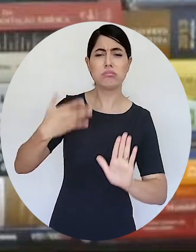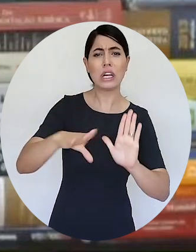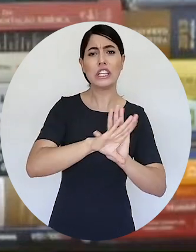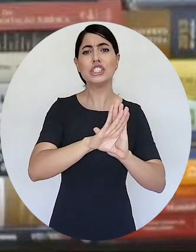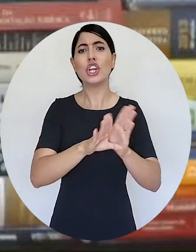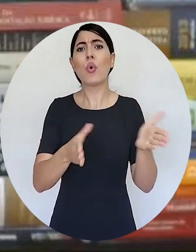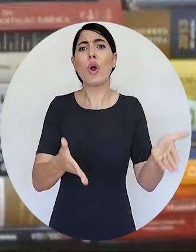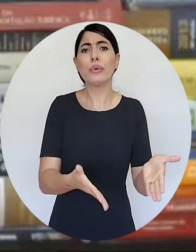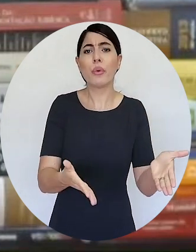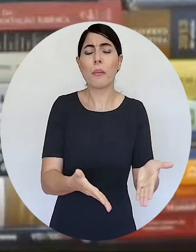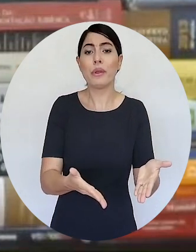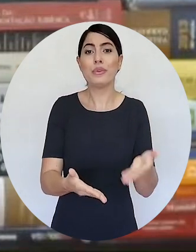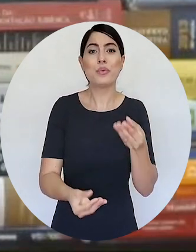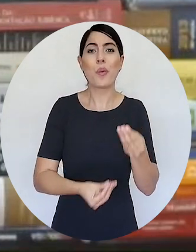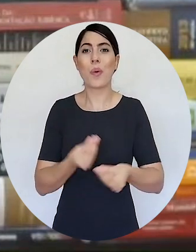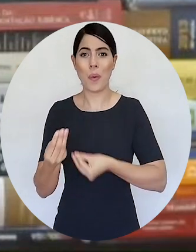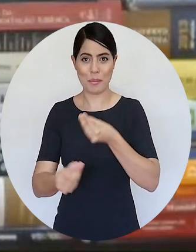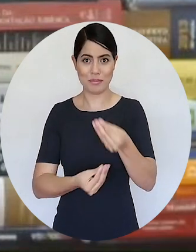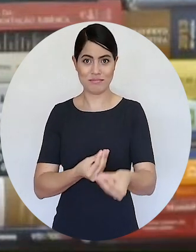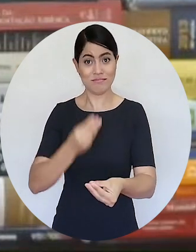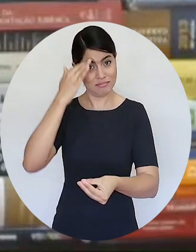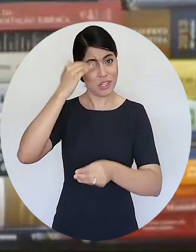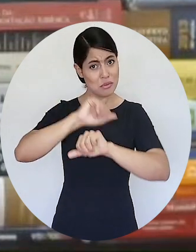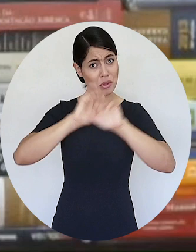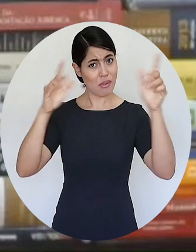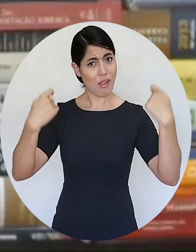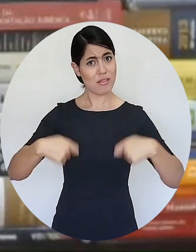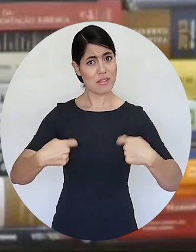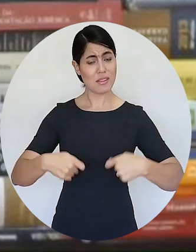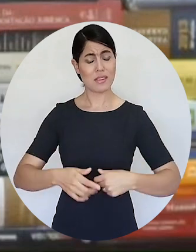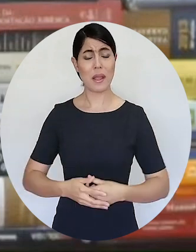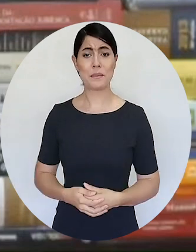exata dimensão, eminente presidente, eminentes presidentes.